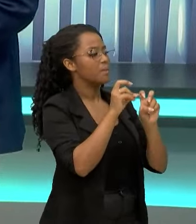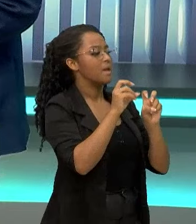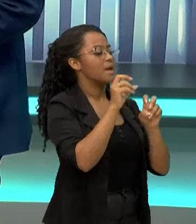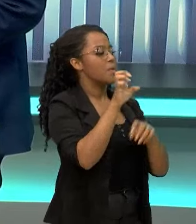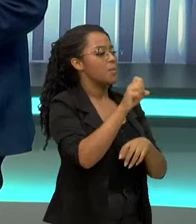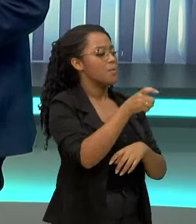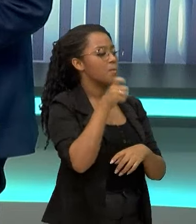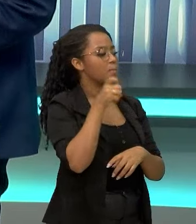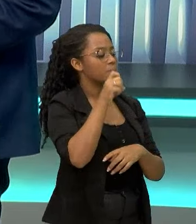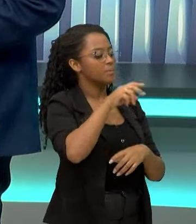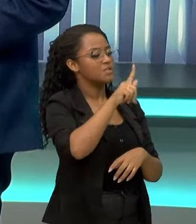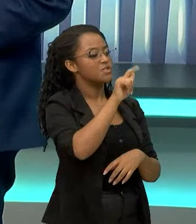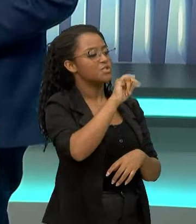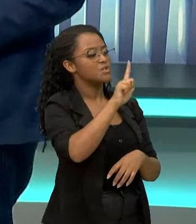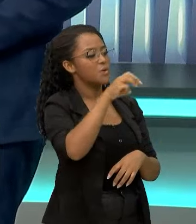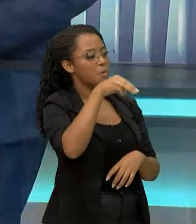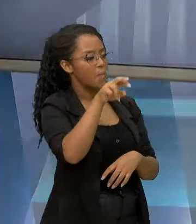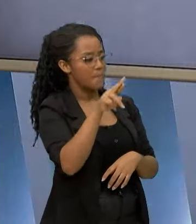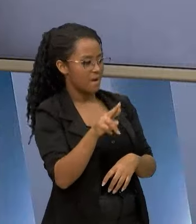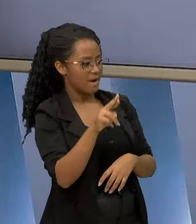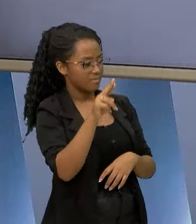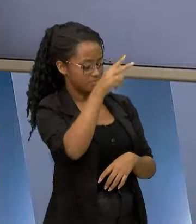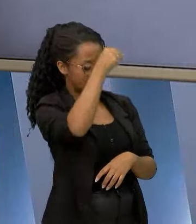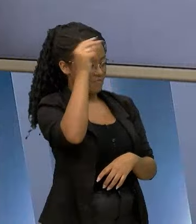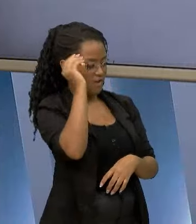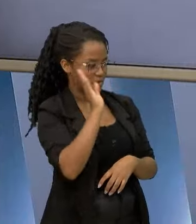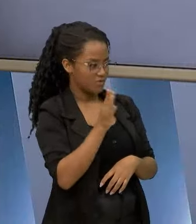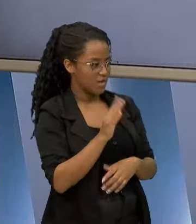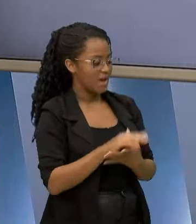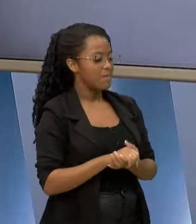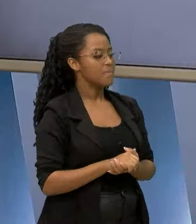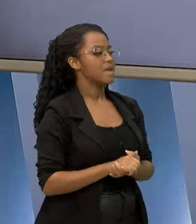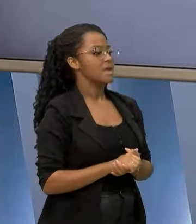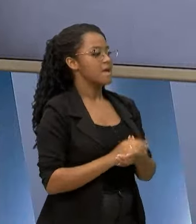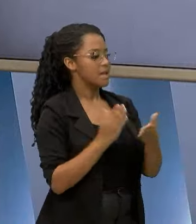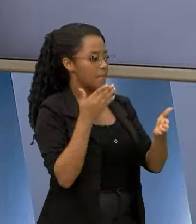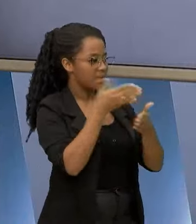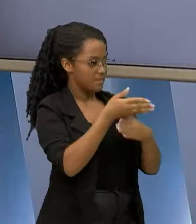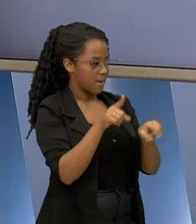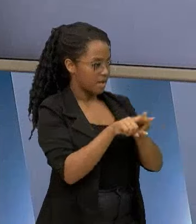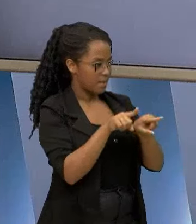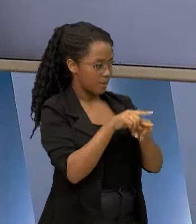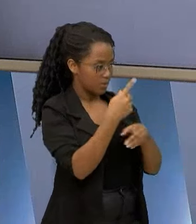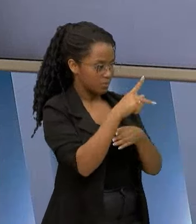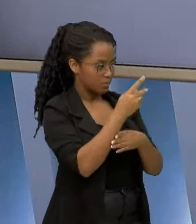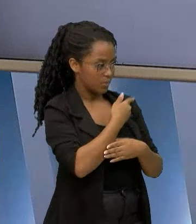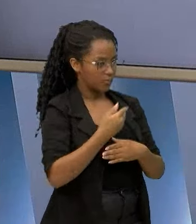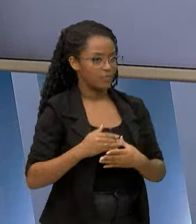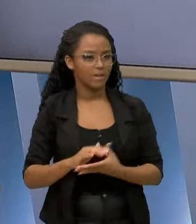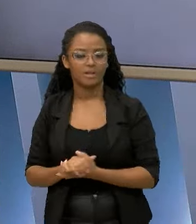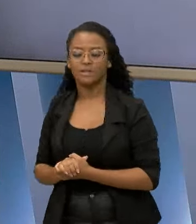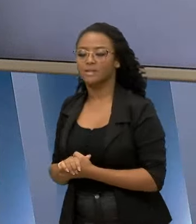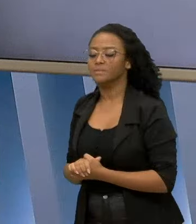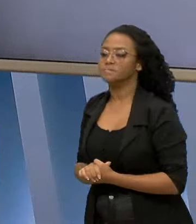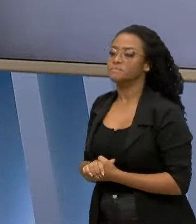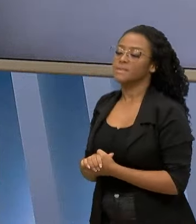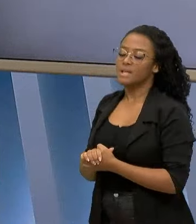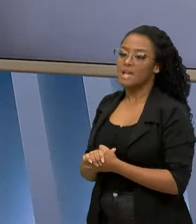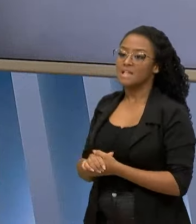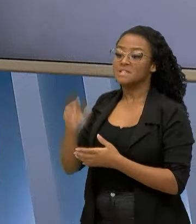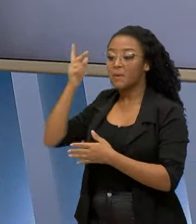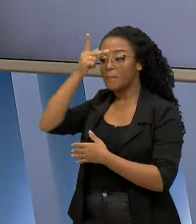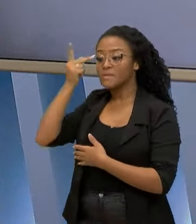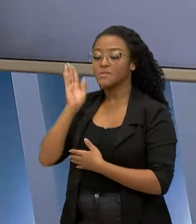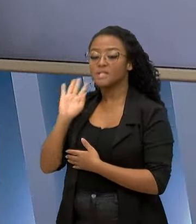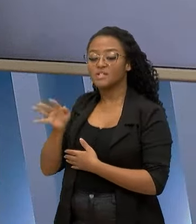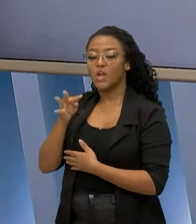governo, candidato? Eu tenho muito orgulho de ter apoios políticos de pessoas que vieram construir esse projeto, porque conhece a minha história e a minha trajetória.